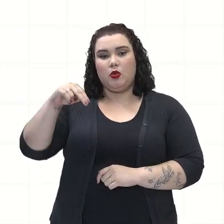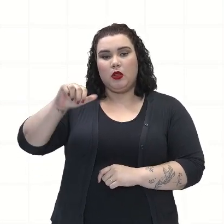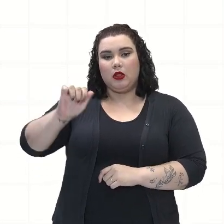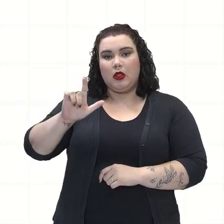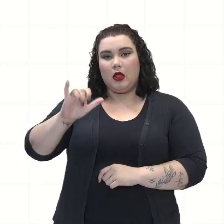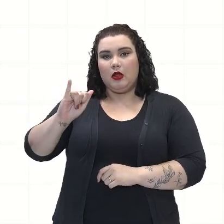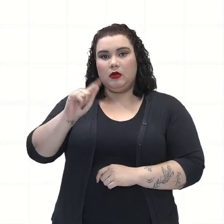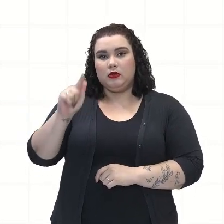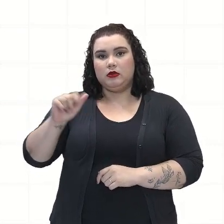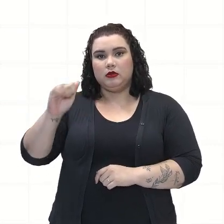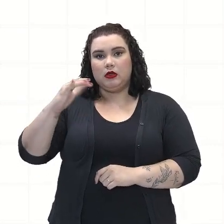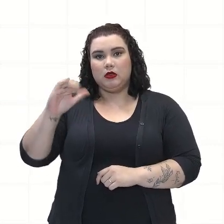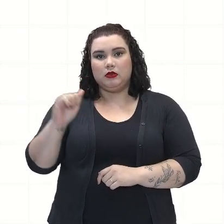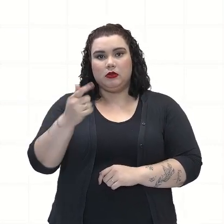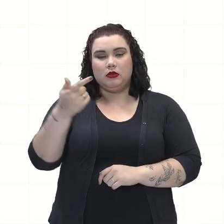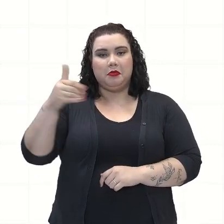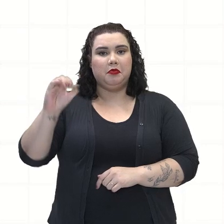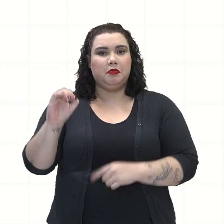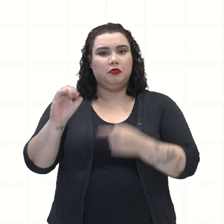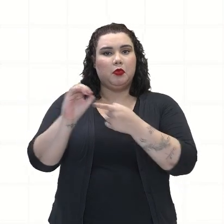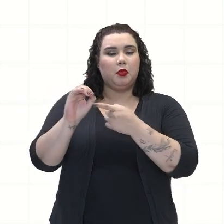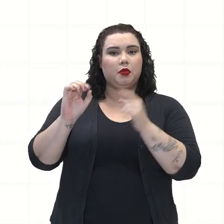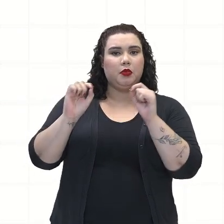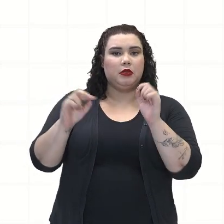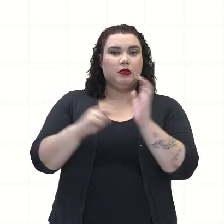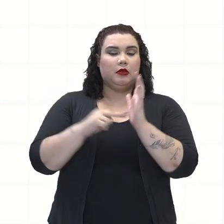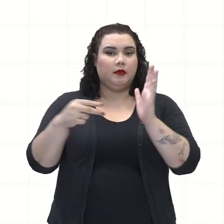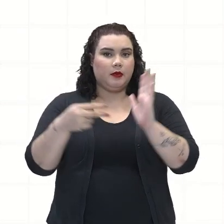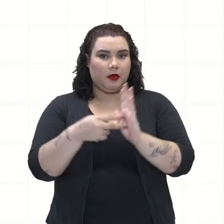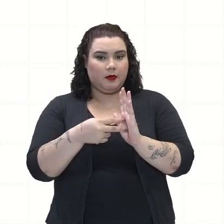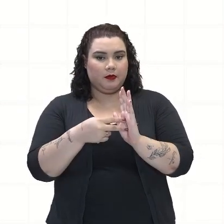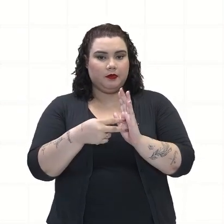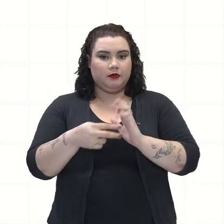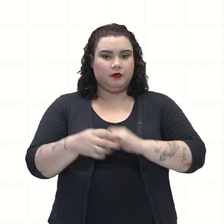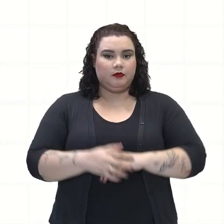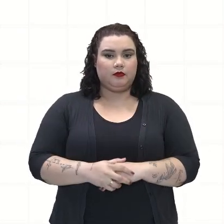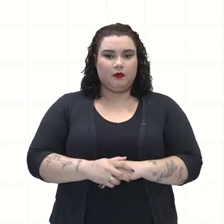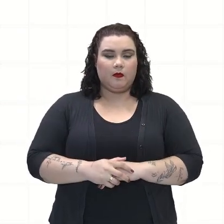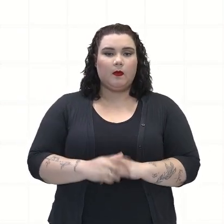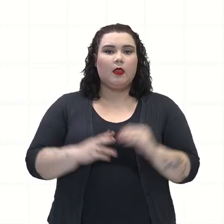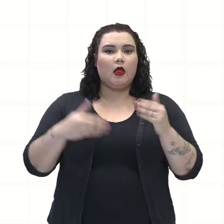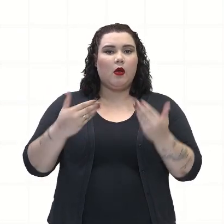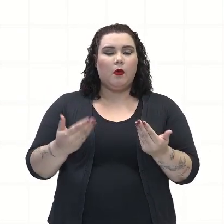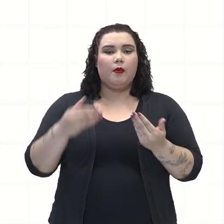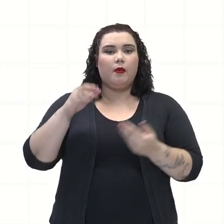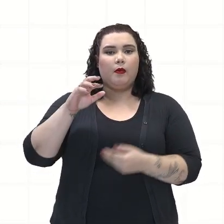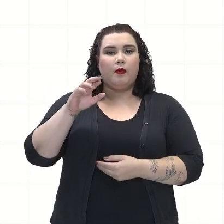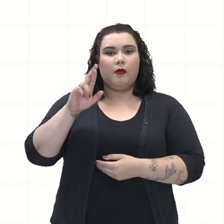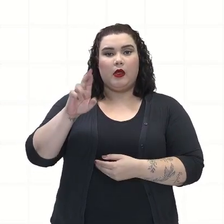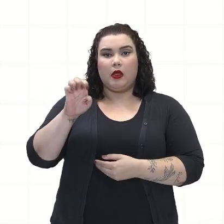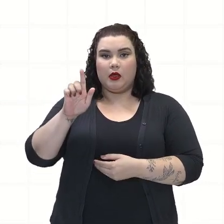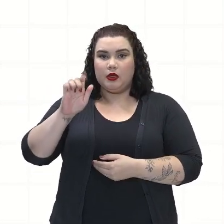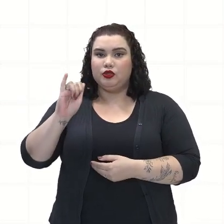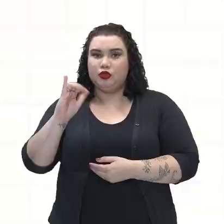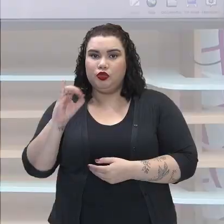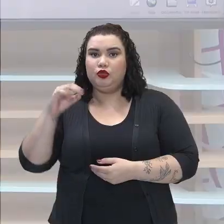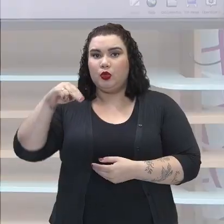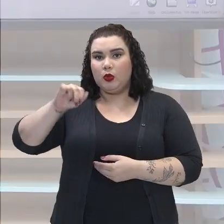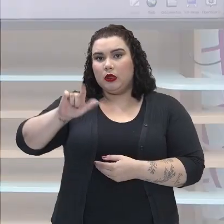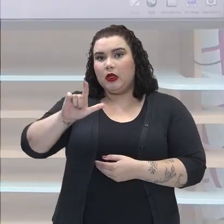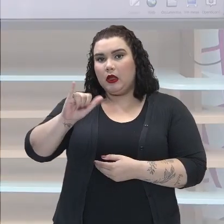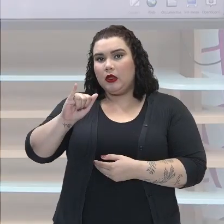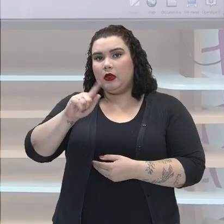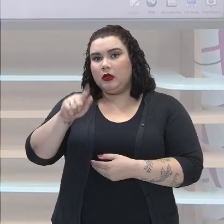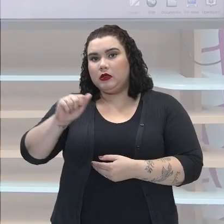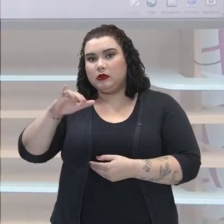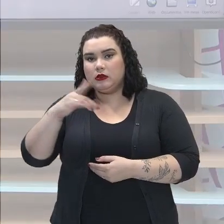para vocês o que é regionalizar, certo? Bem, a gente diz que regionalizar é dividir o território, um